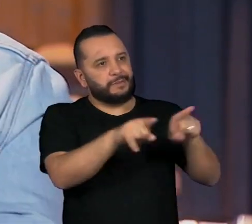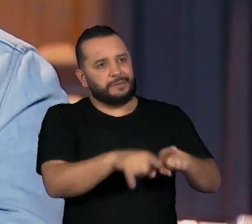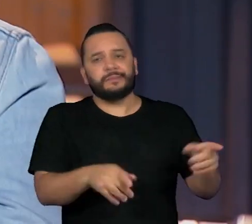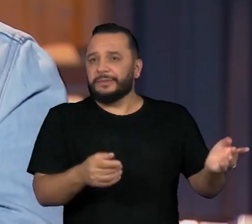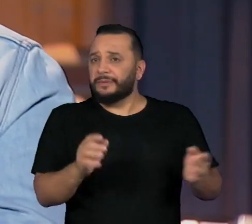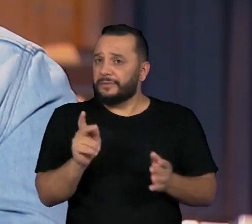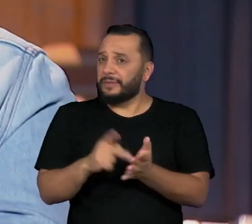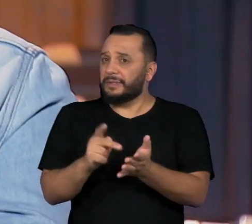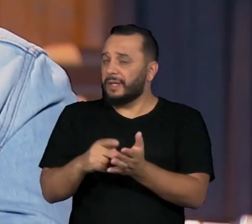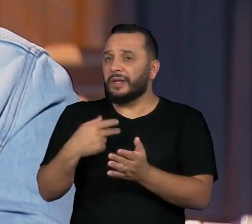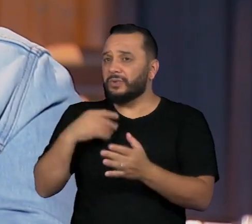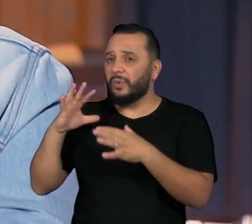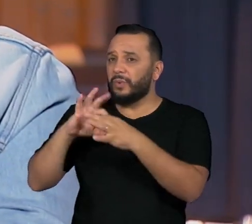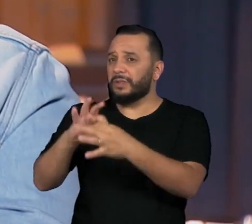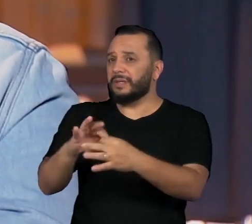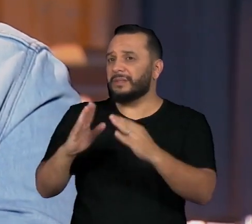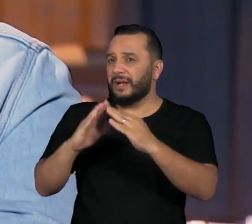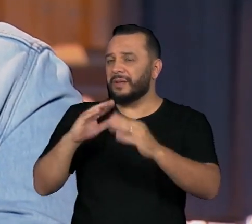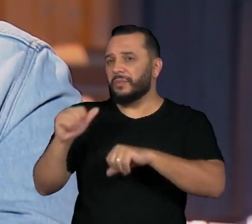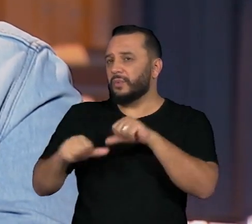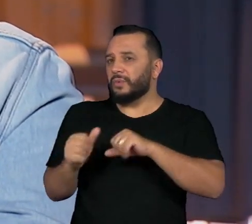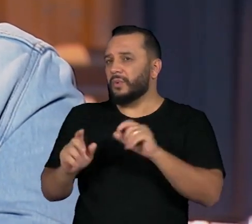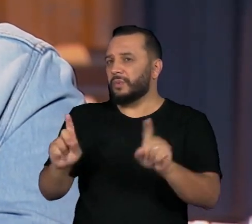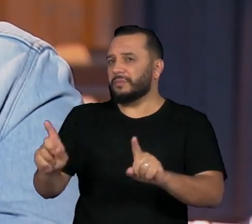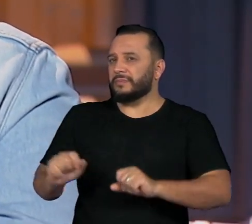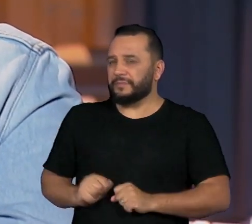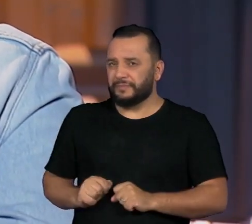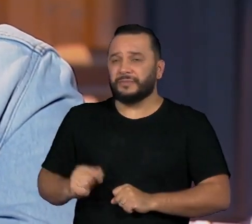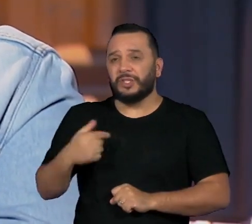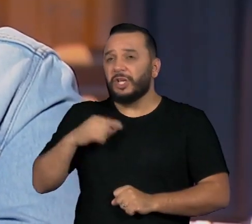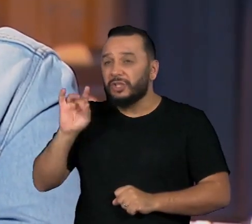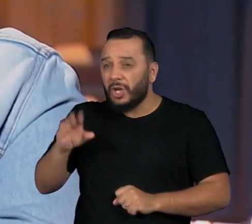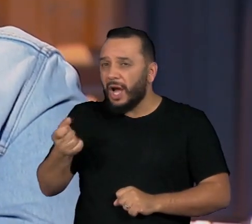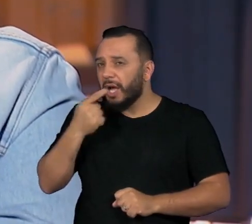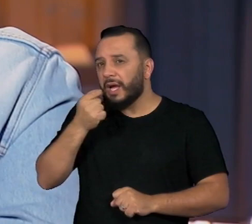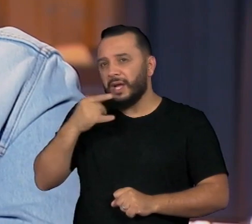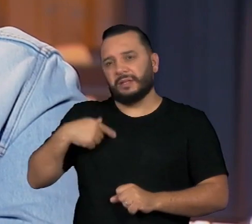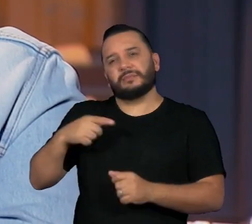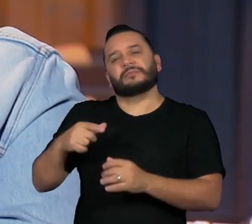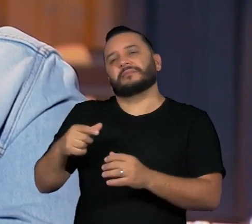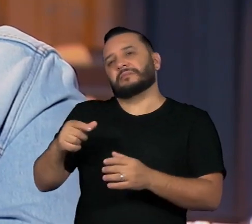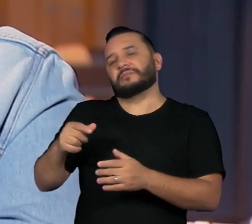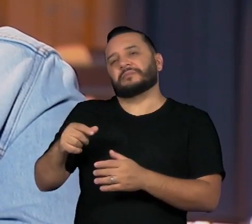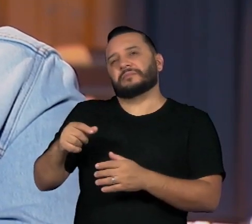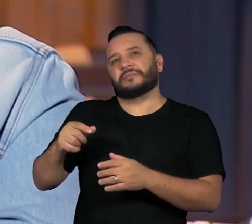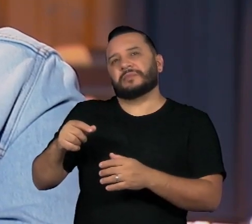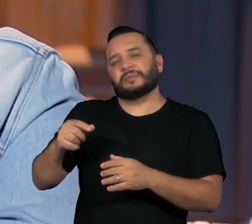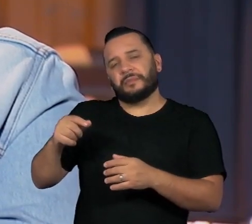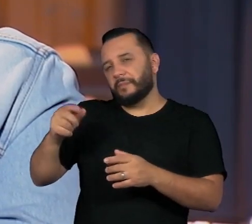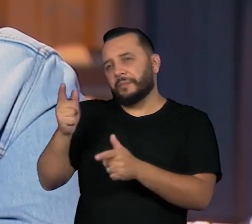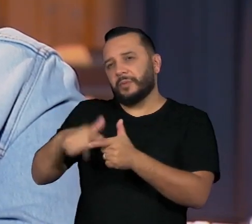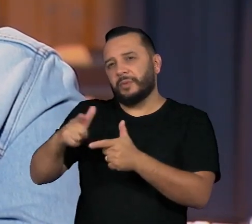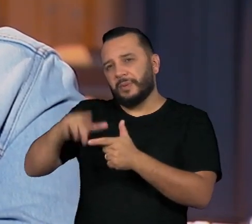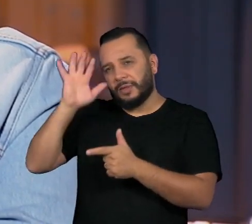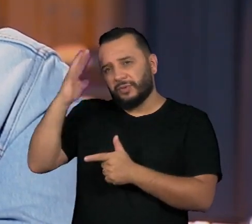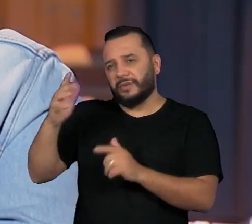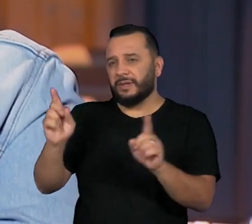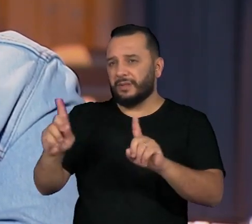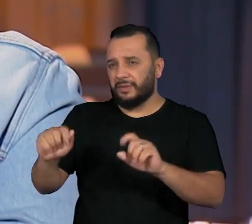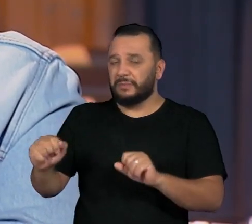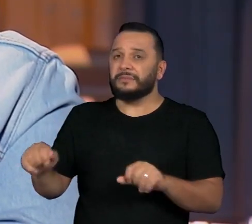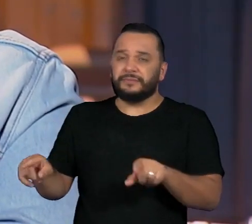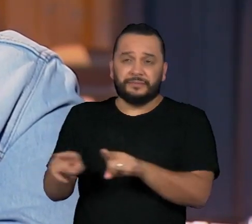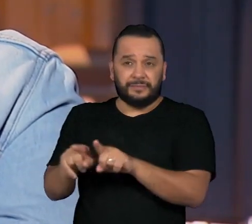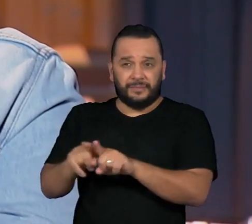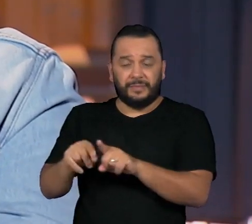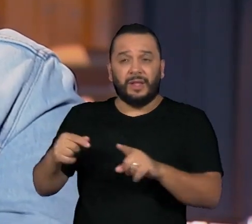Exato, o contexto em casa não mudou. Então, a substância isolada não vai resolver o problema. A dor psíquica tem a ver com os vínculos. As substâncias